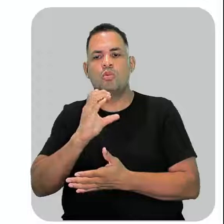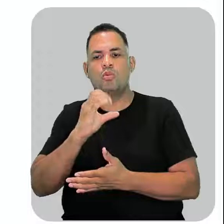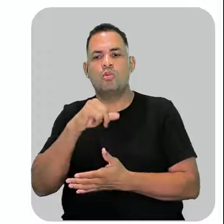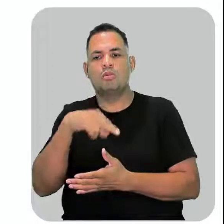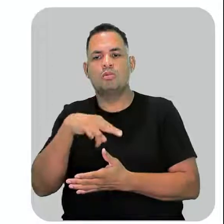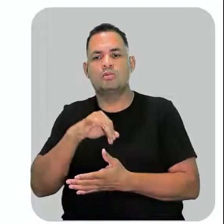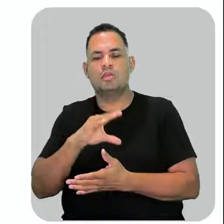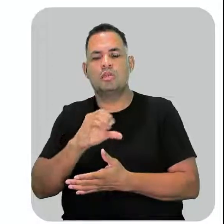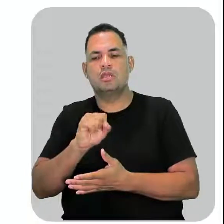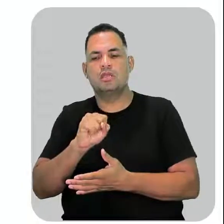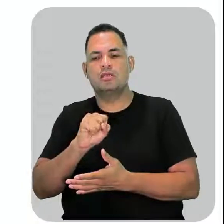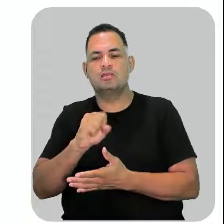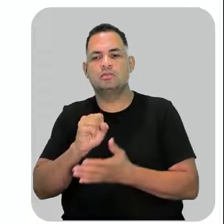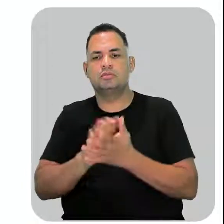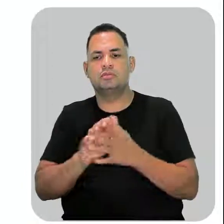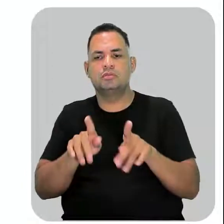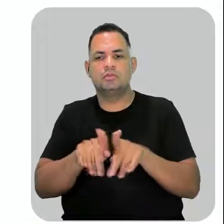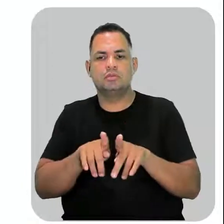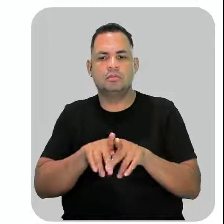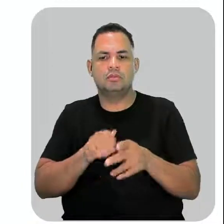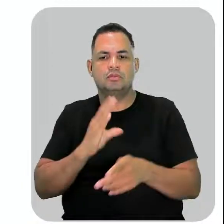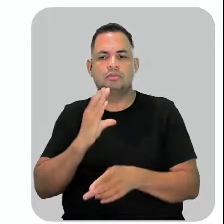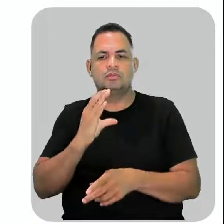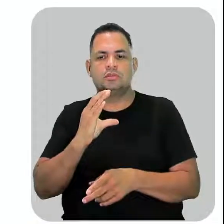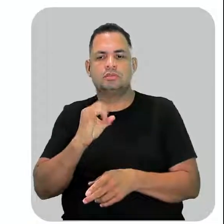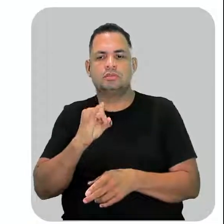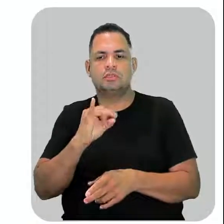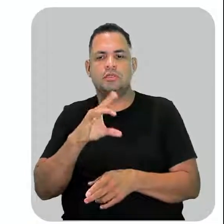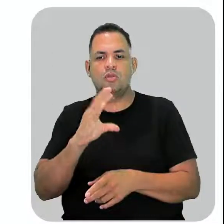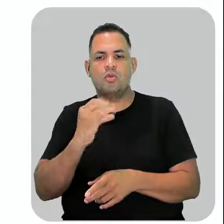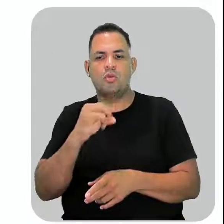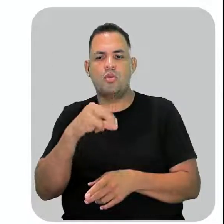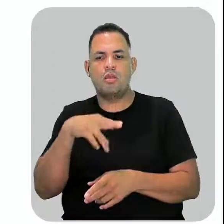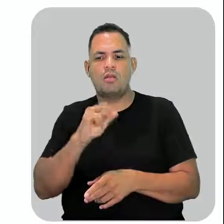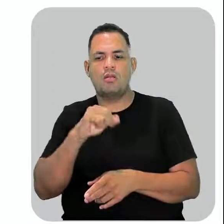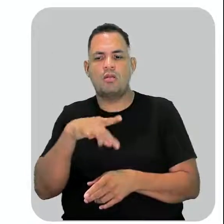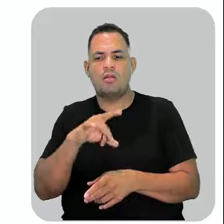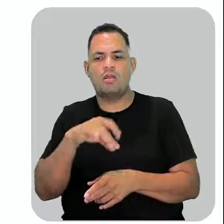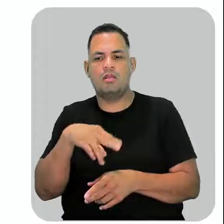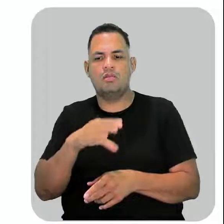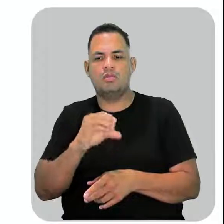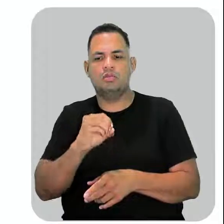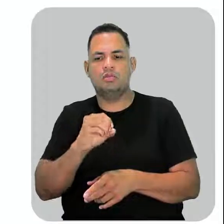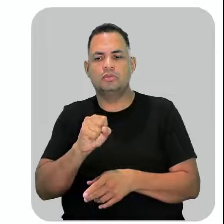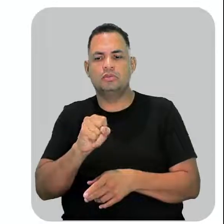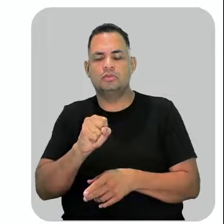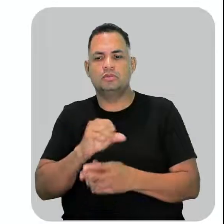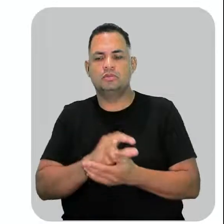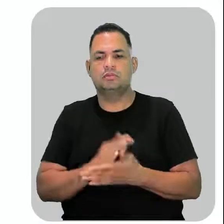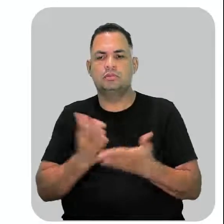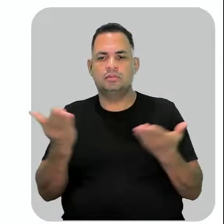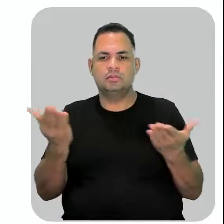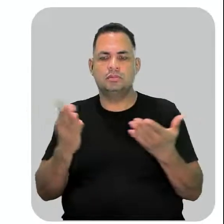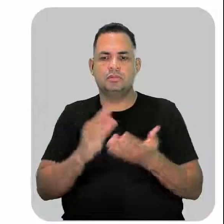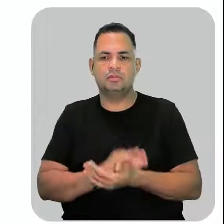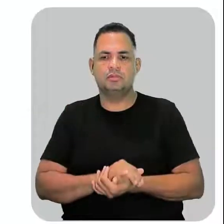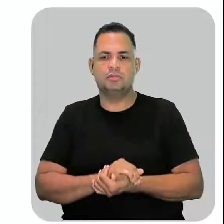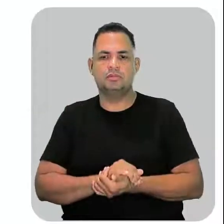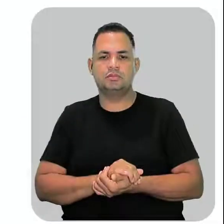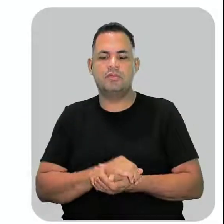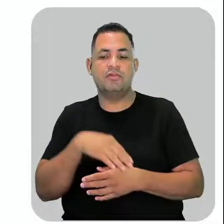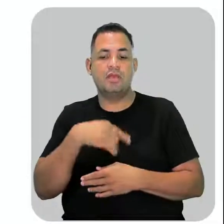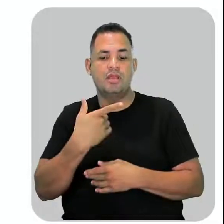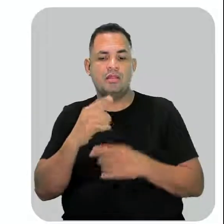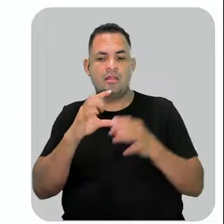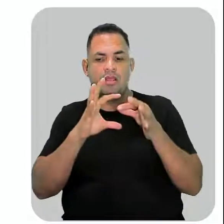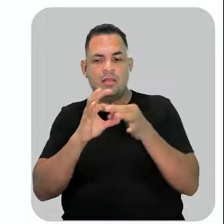os ciclos alcanos. Quando a gente está falando dos alcanos de cadeia aberta,